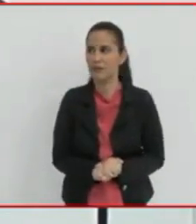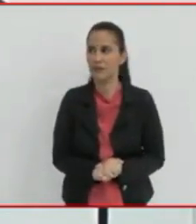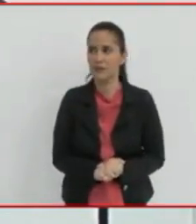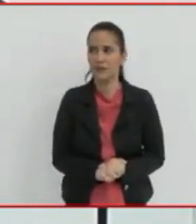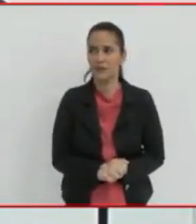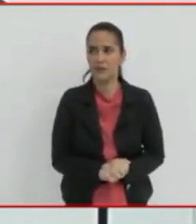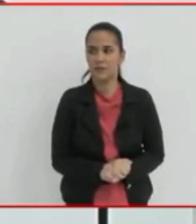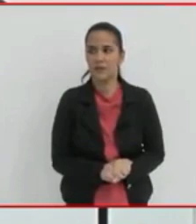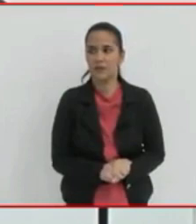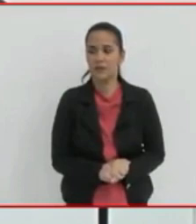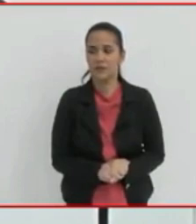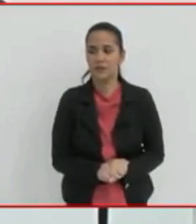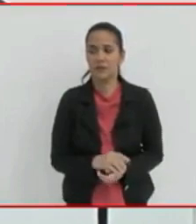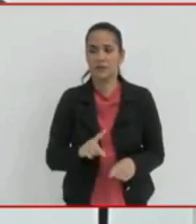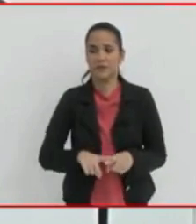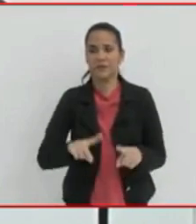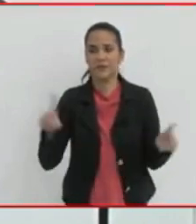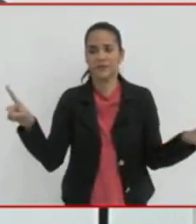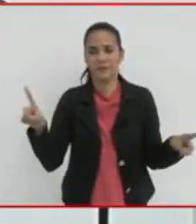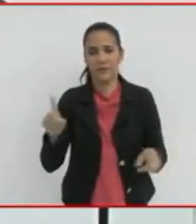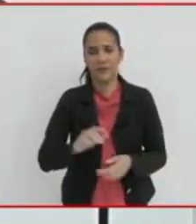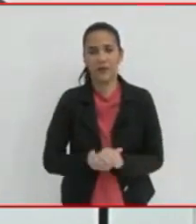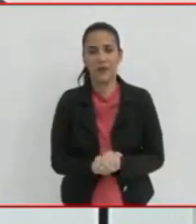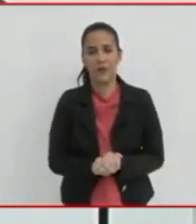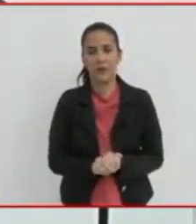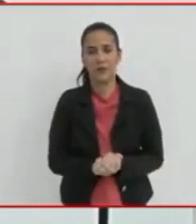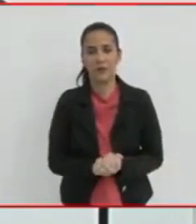aqui de forma pessoal pública